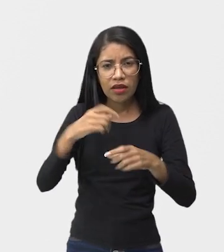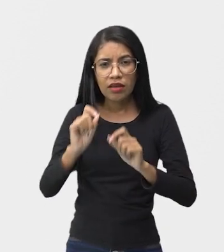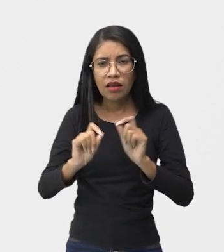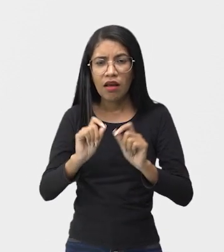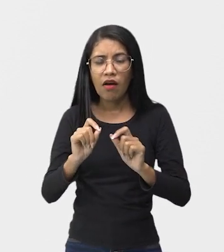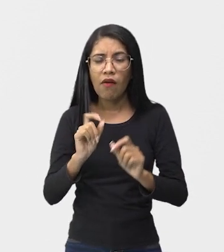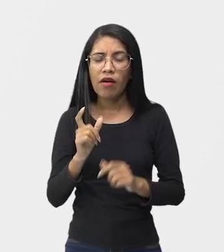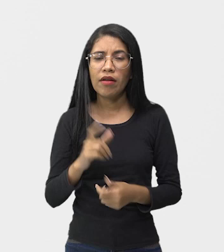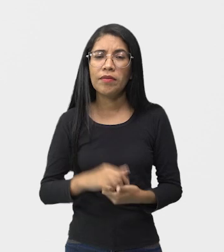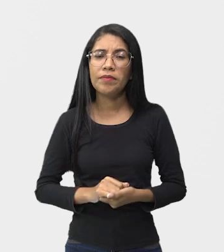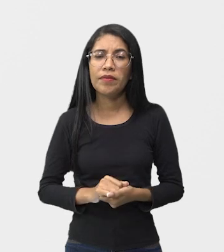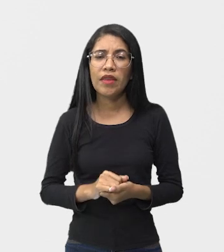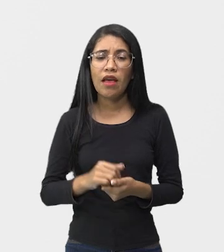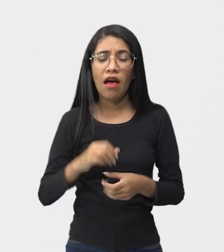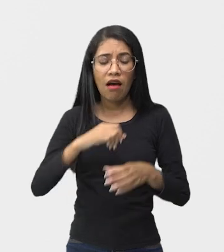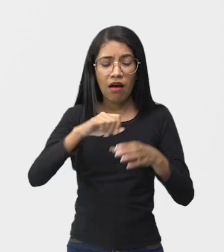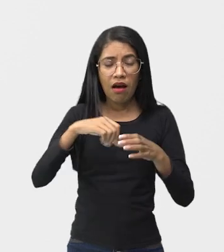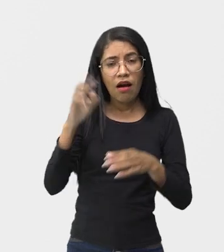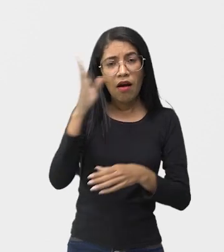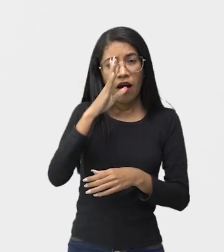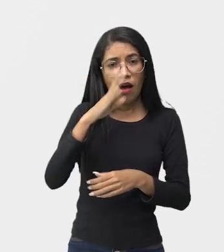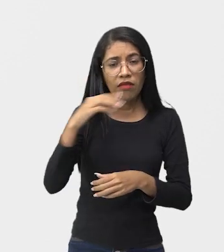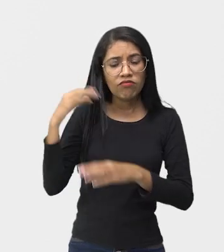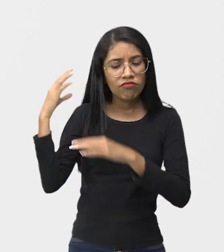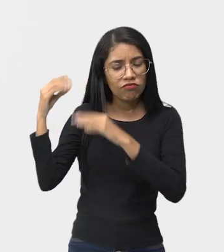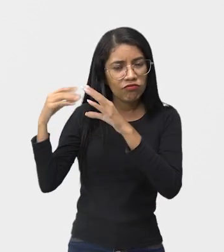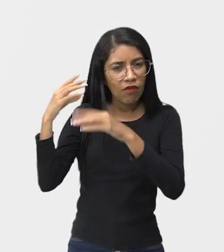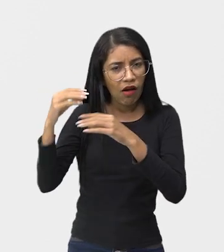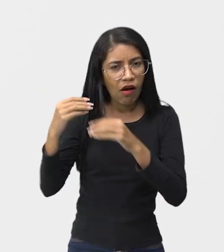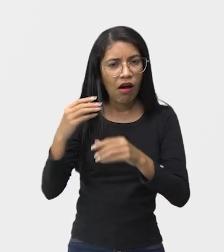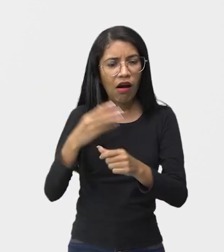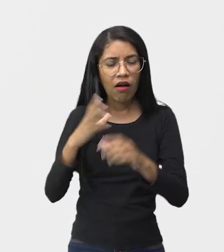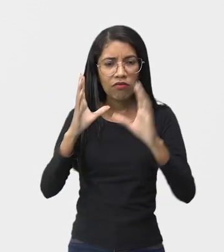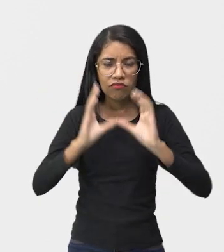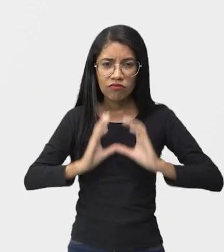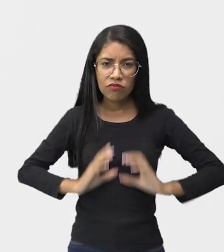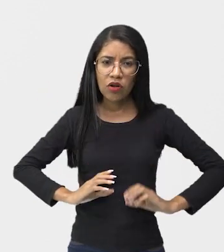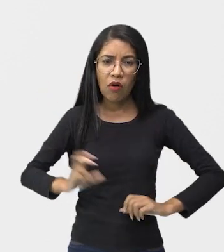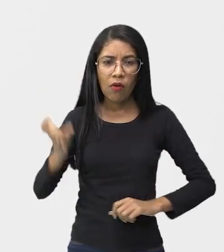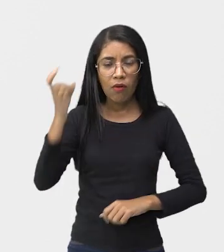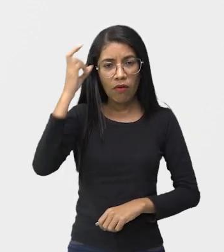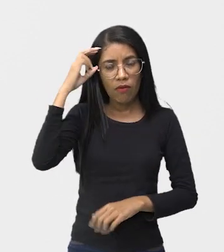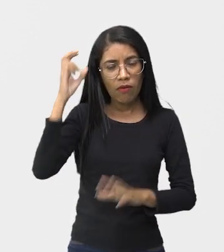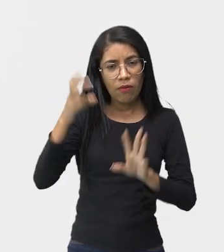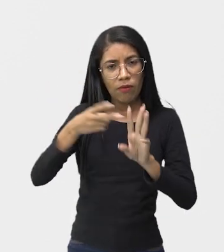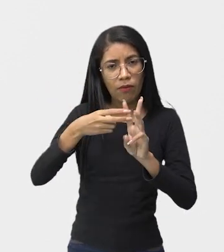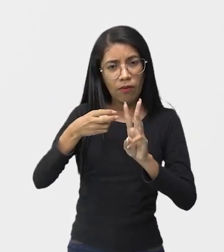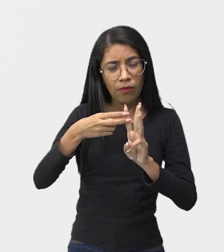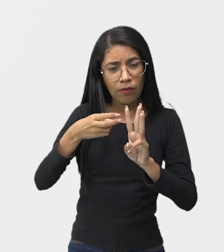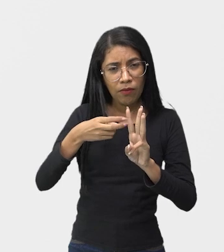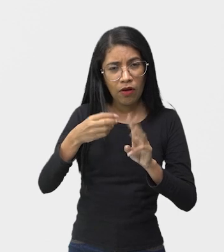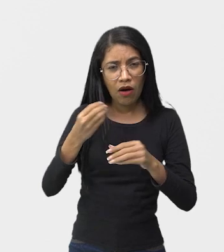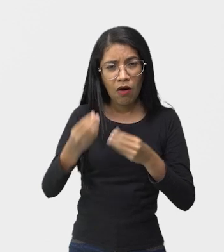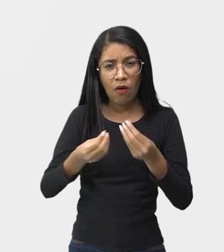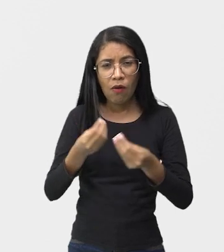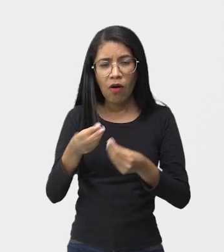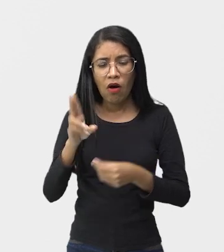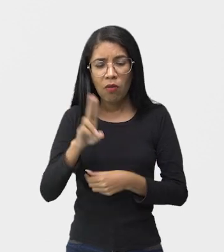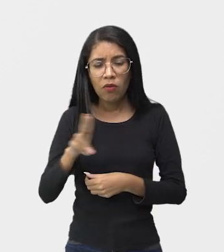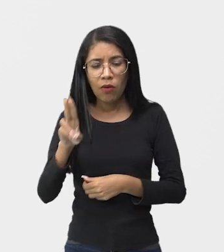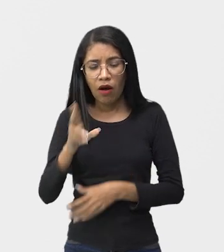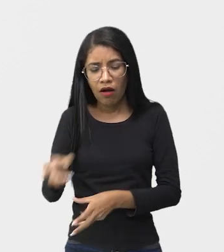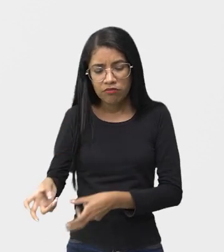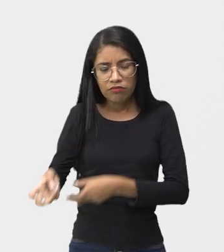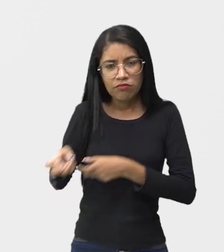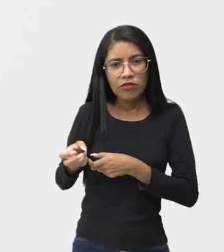aí? A culinária brasileira herdou vários hábitos e costumes da cultura indígena, como a utilização da mandioca